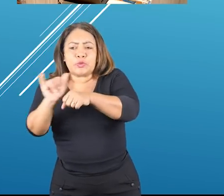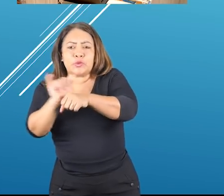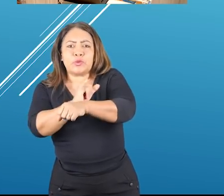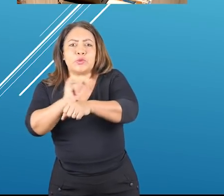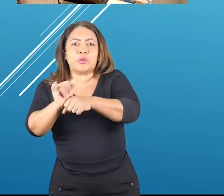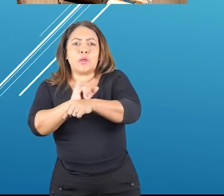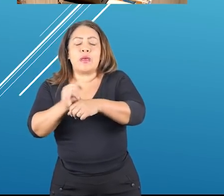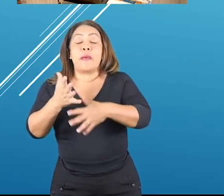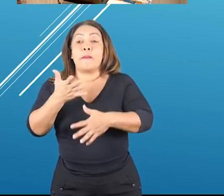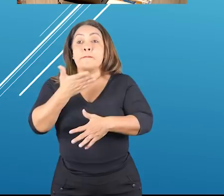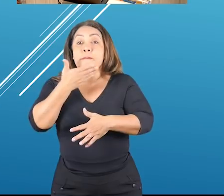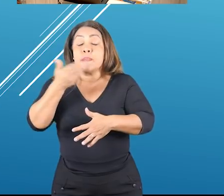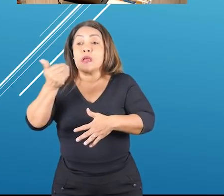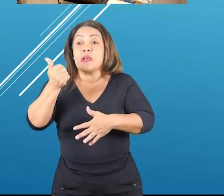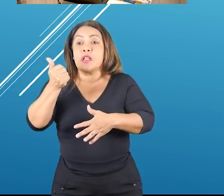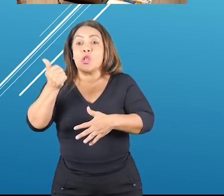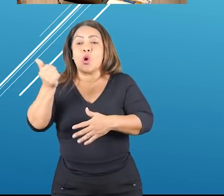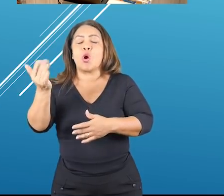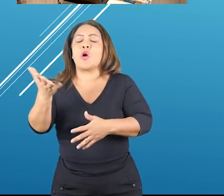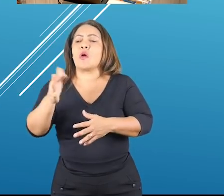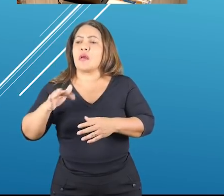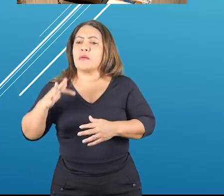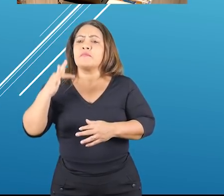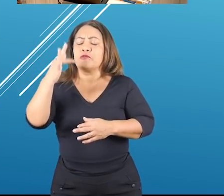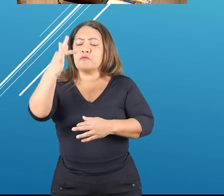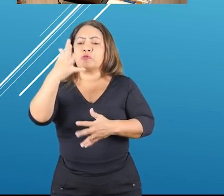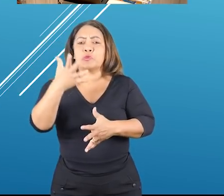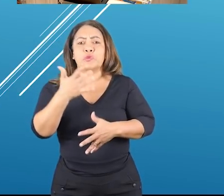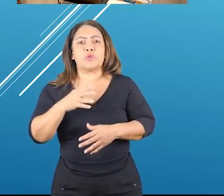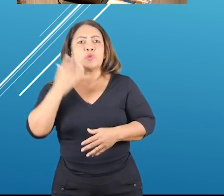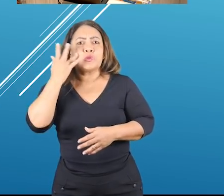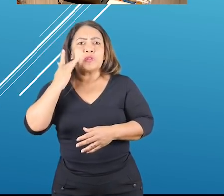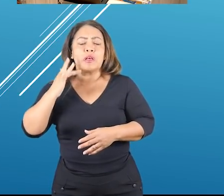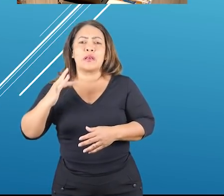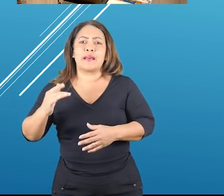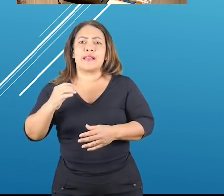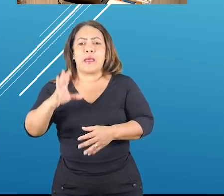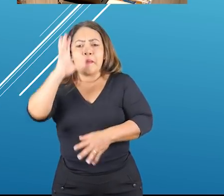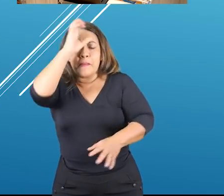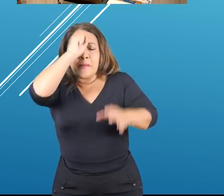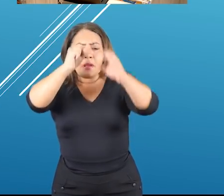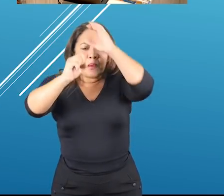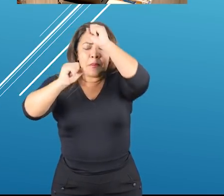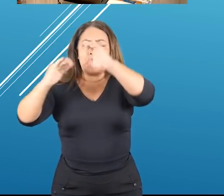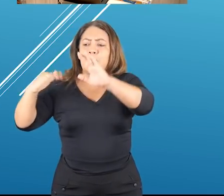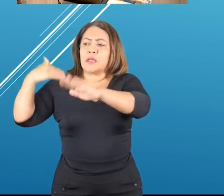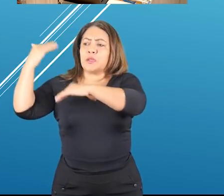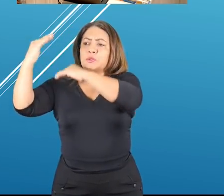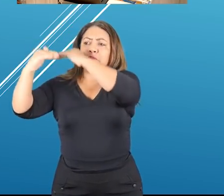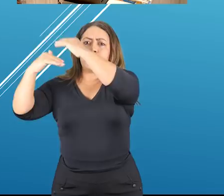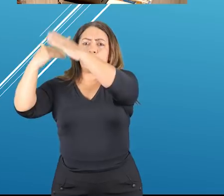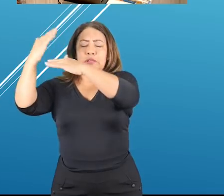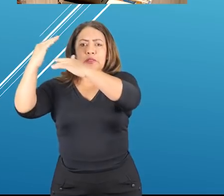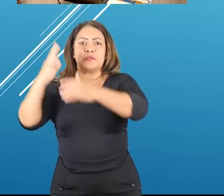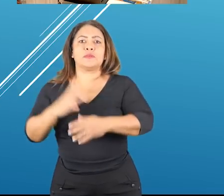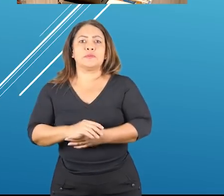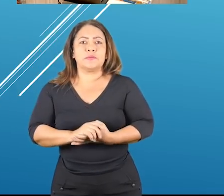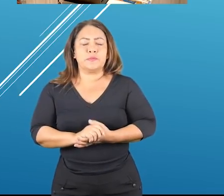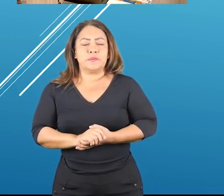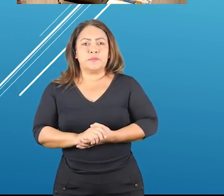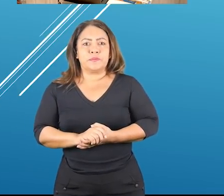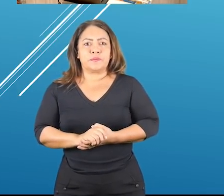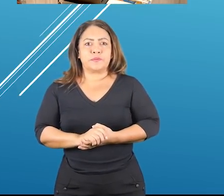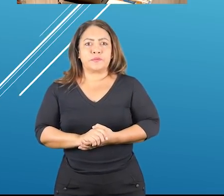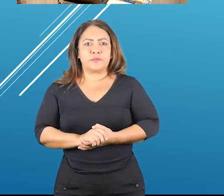tornem saudáveis e que realmente promovam aprendizagens e desenvolvimento nas crianças.